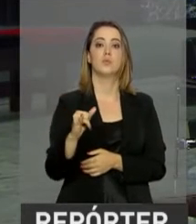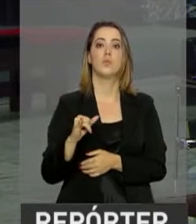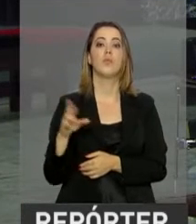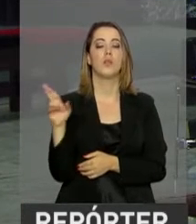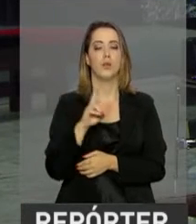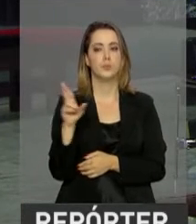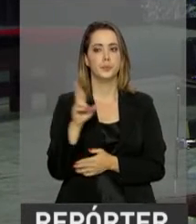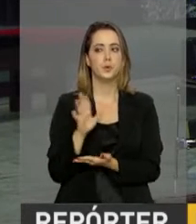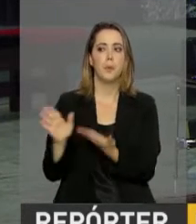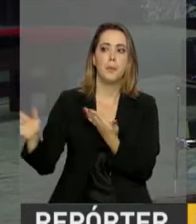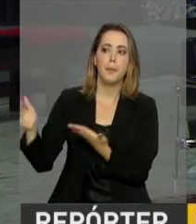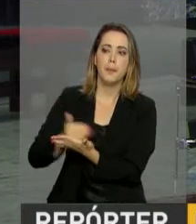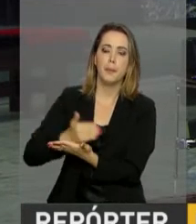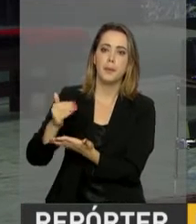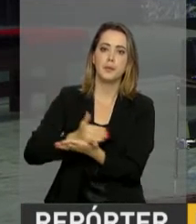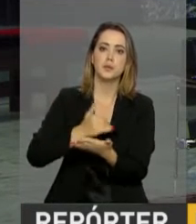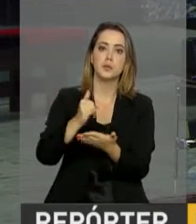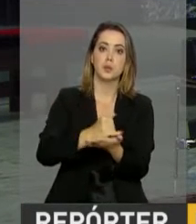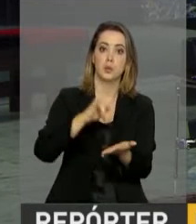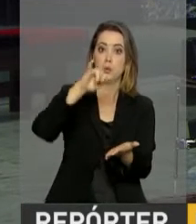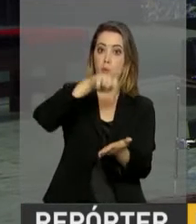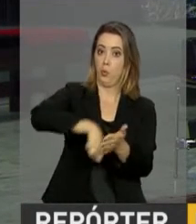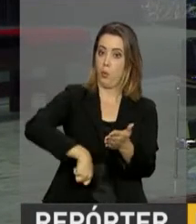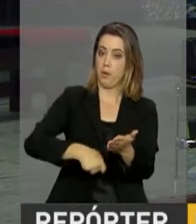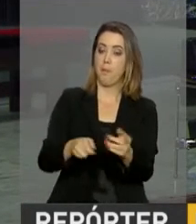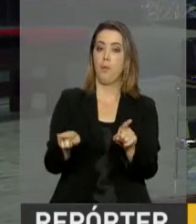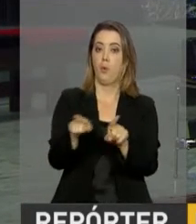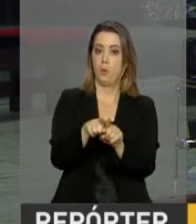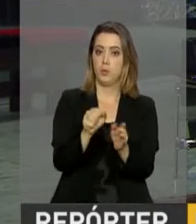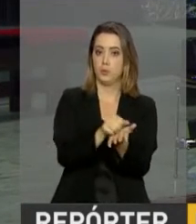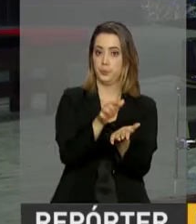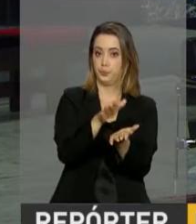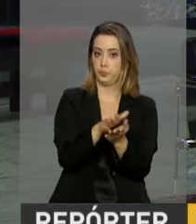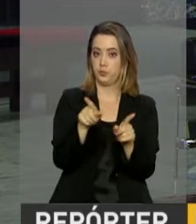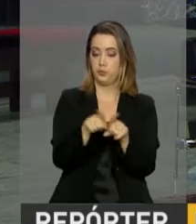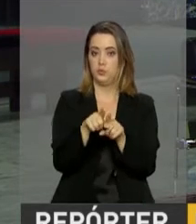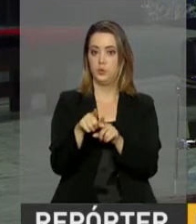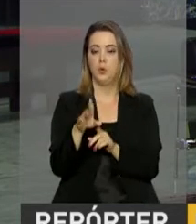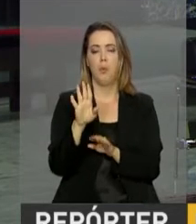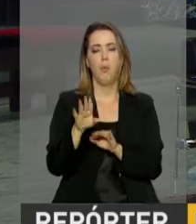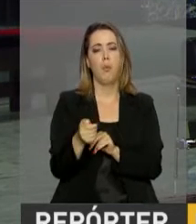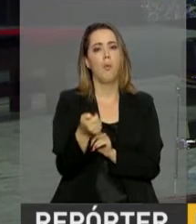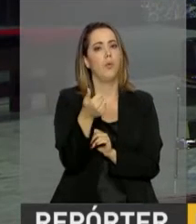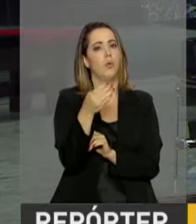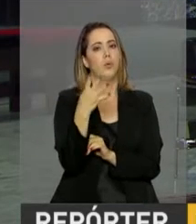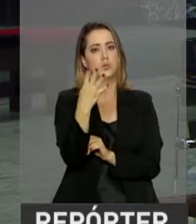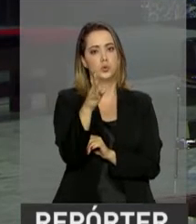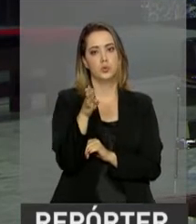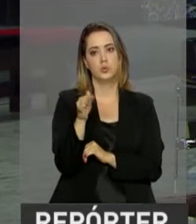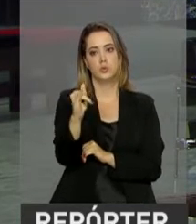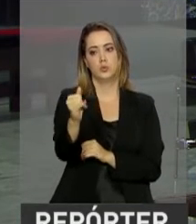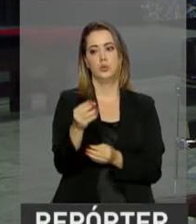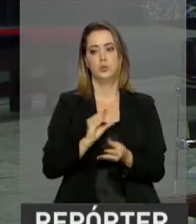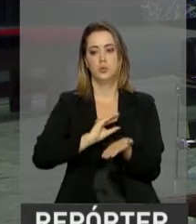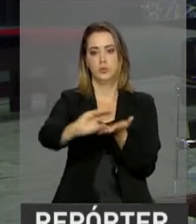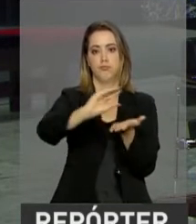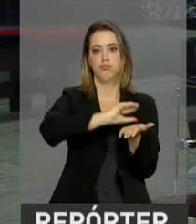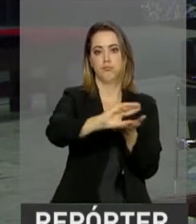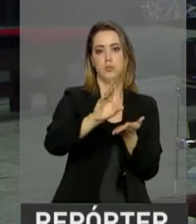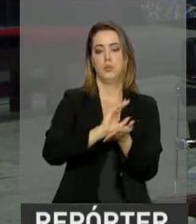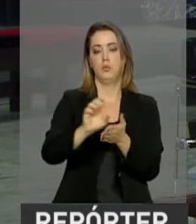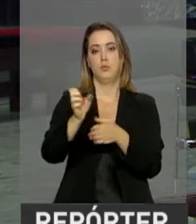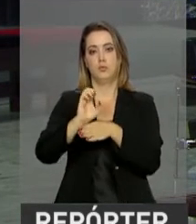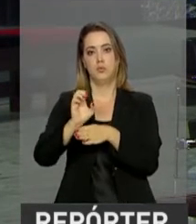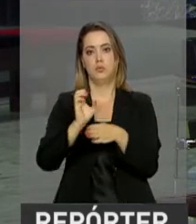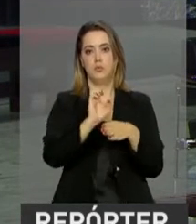de reais arrecadados com a repatriação, pouco mais de 4 bilhões de reais foram repassados aos estados, o que equivale